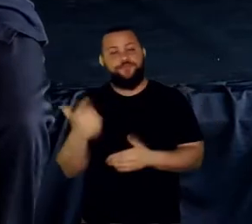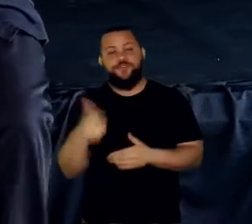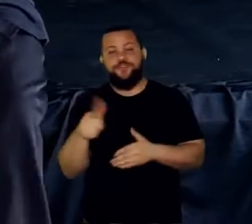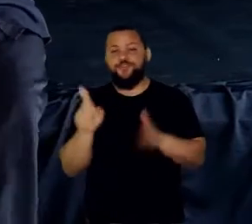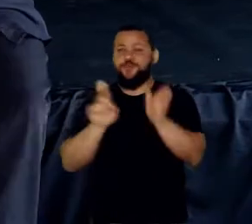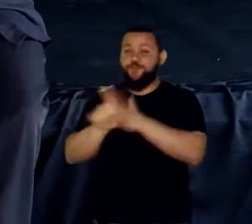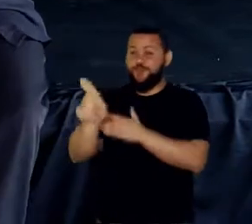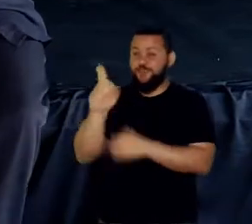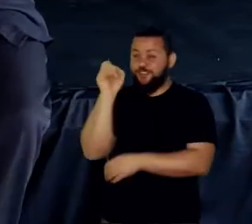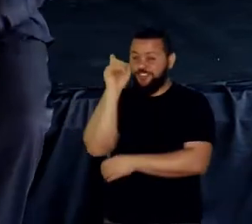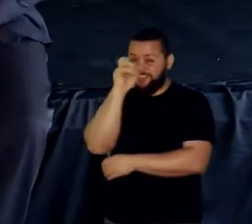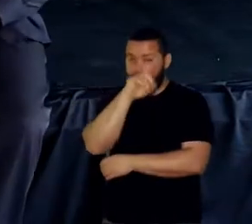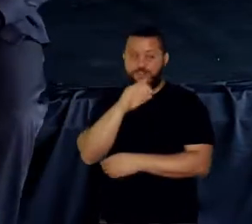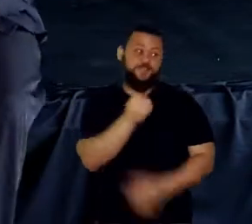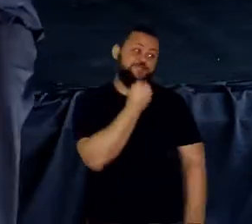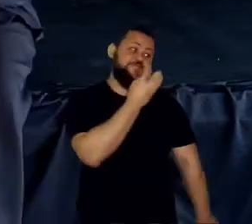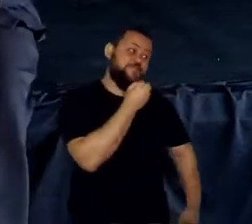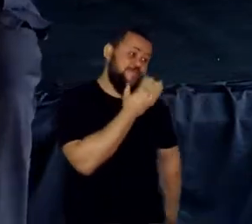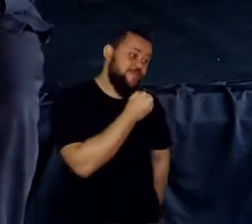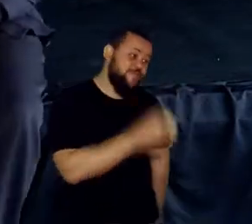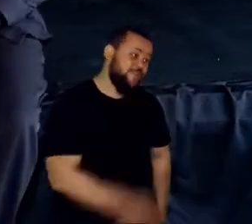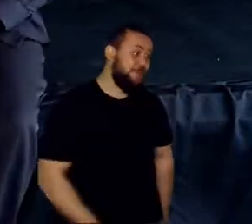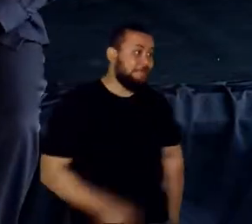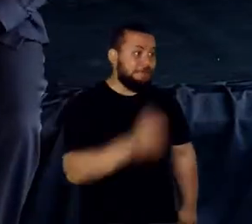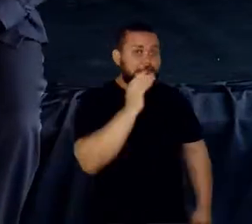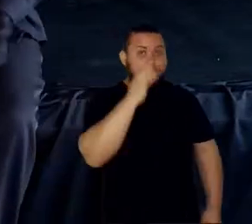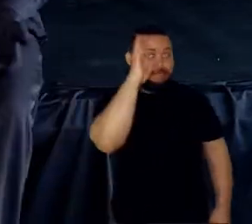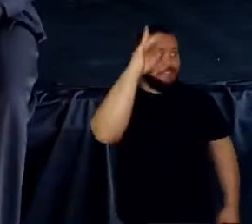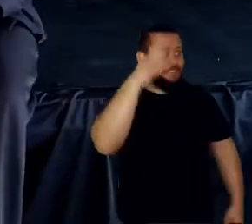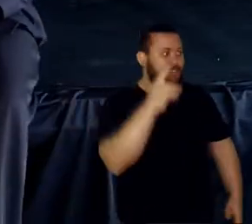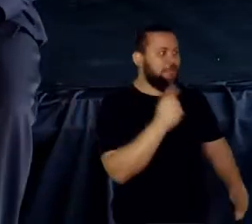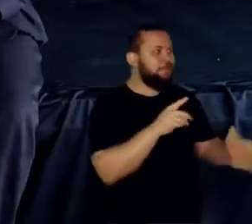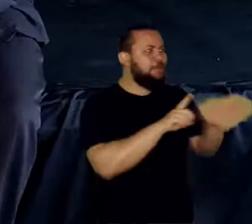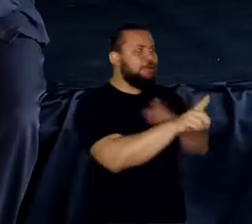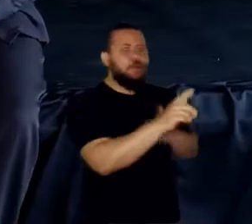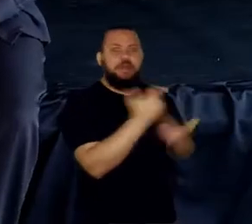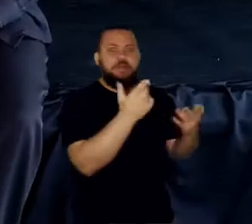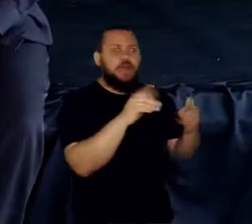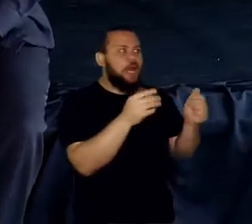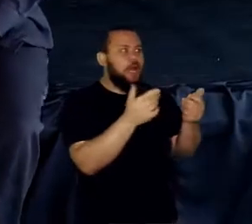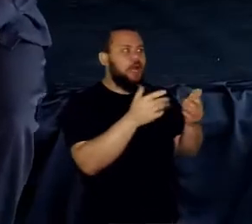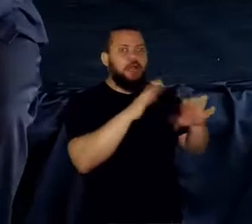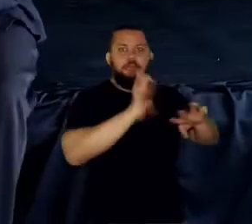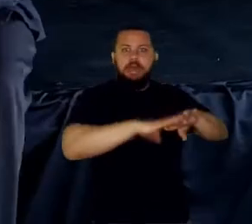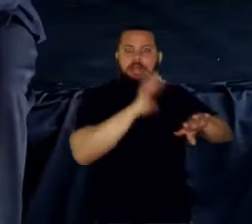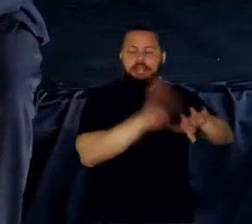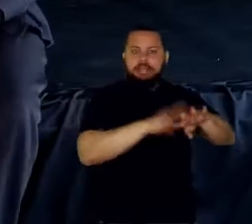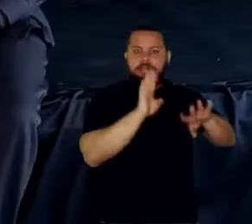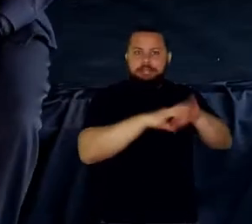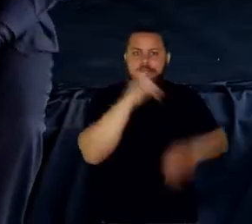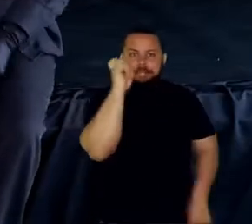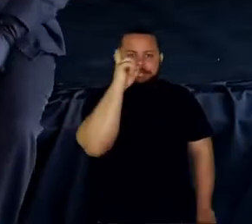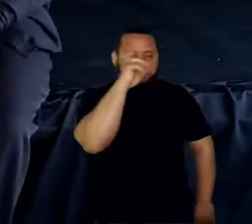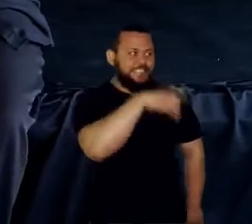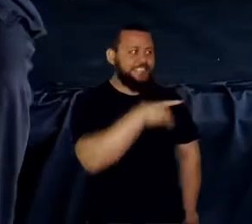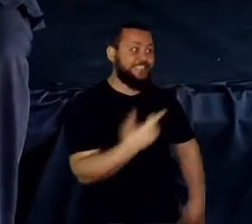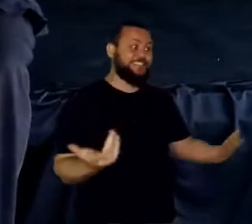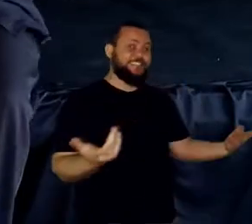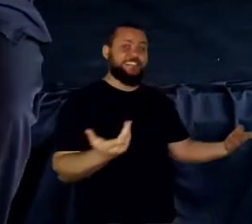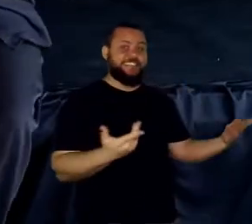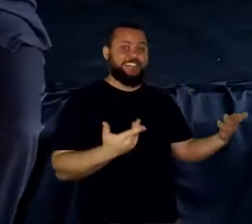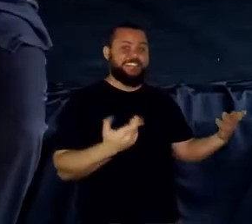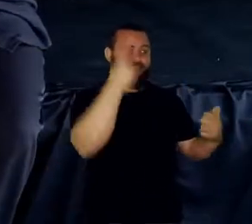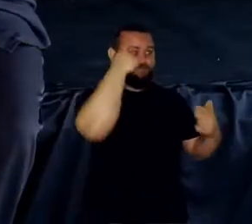Que bom, Helder. Que bom. Imagine se a pessoa pergunta qual a fórmula de Bhaskara. Aí não deu, porque... Agora eu não vou lembrar.